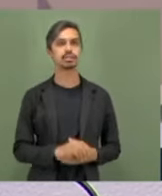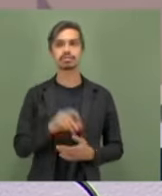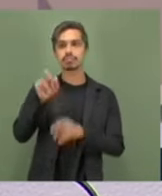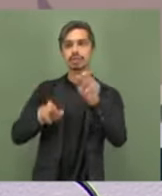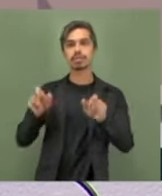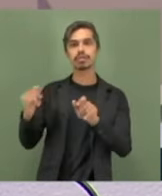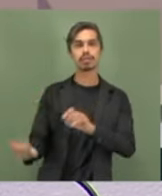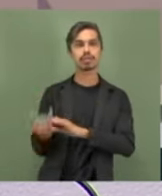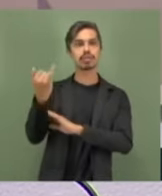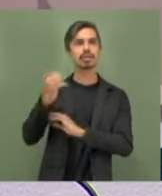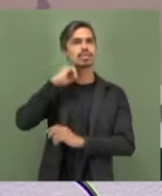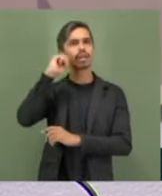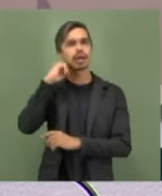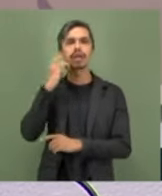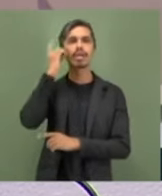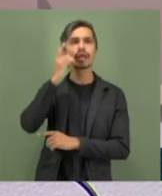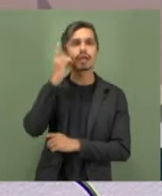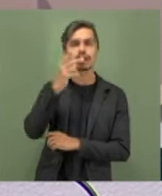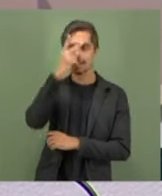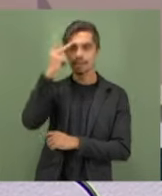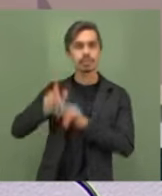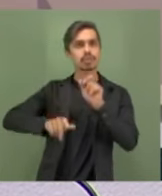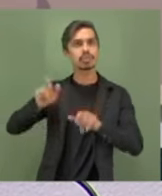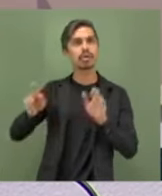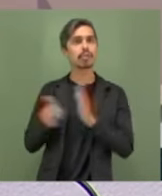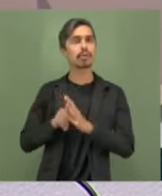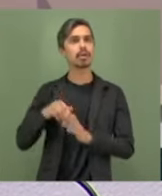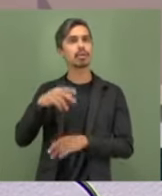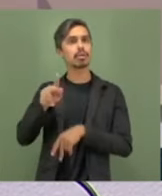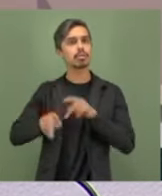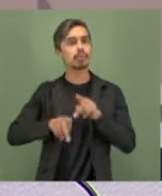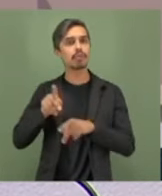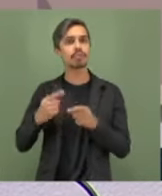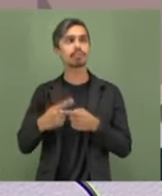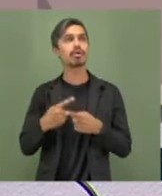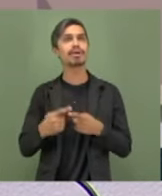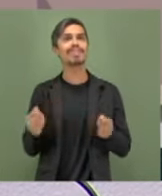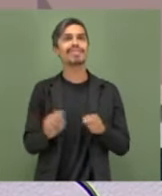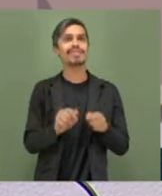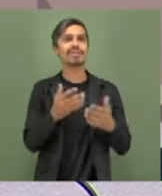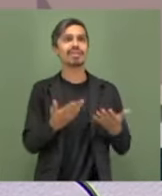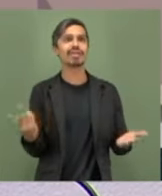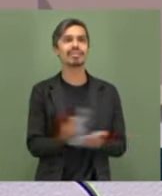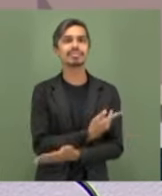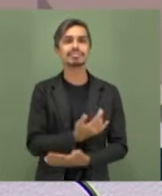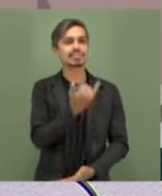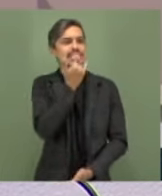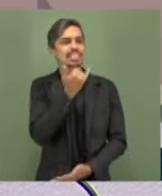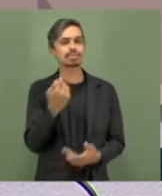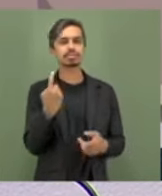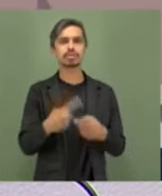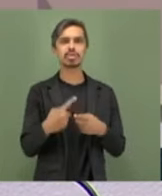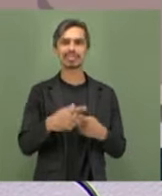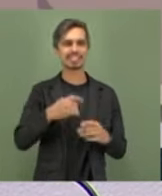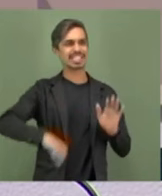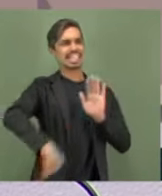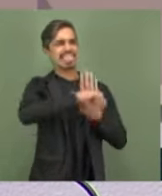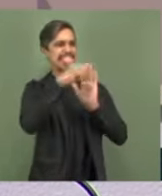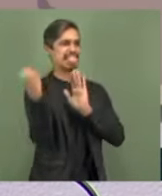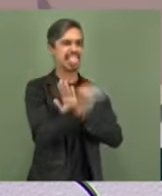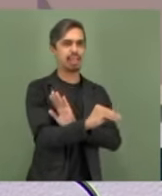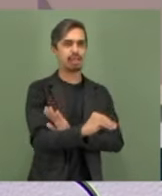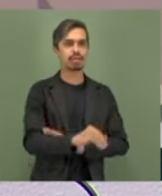desde senadores, deputados, pessoas do povo. Sérgio, desculpe pelo que lhe fizeram. Sérgio, desculpe ter sido tratado como um criminoso. E por